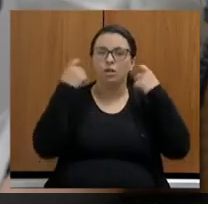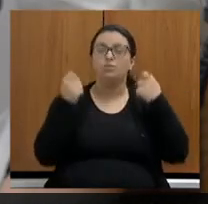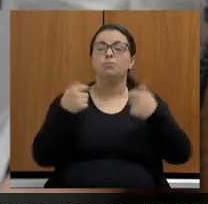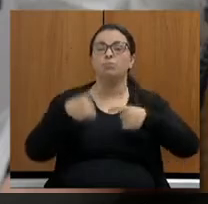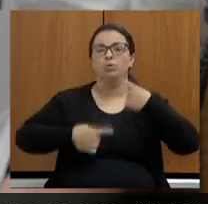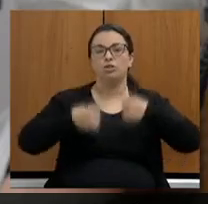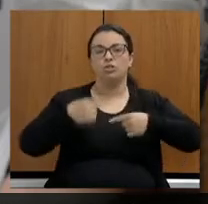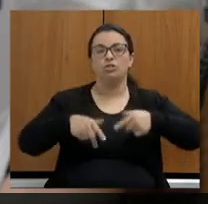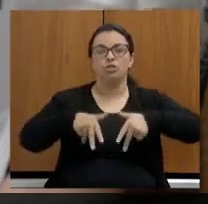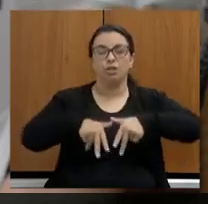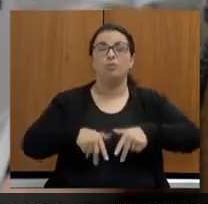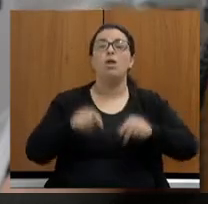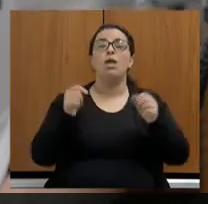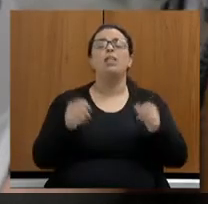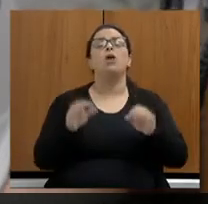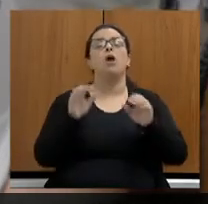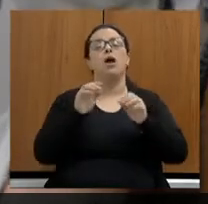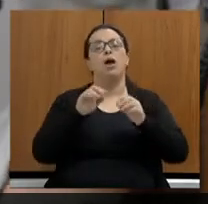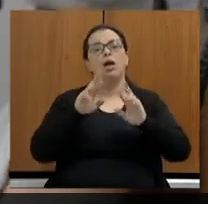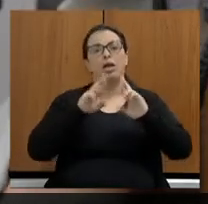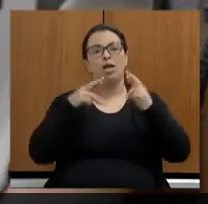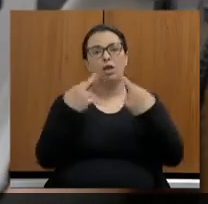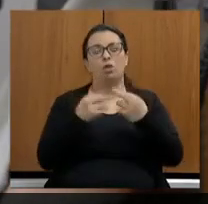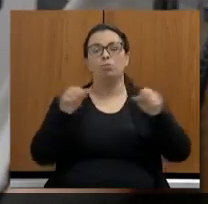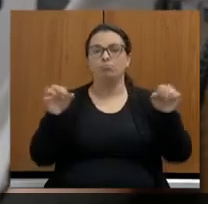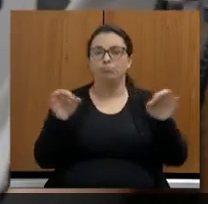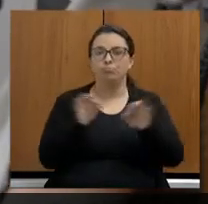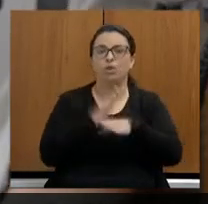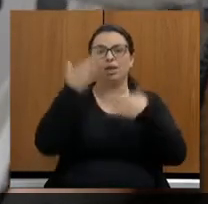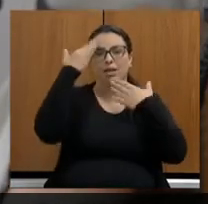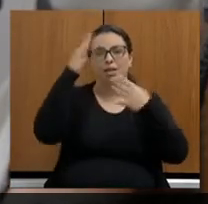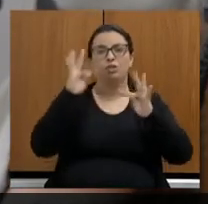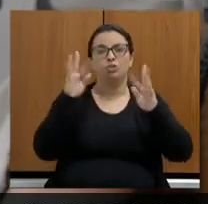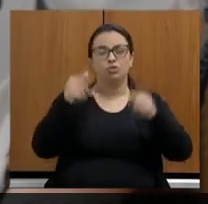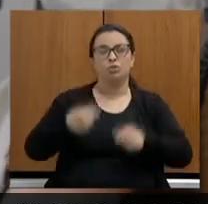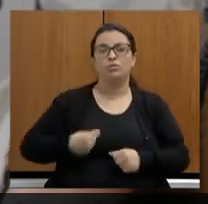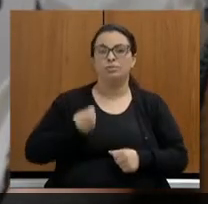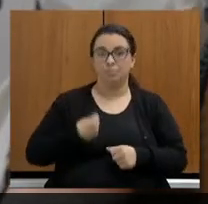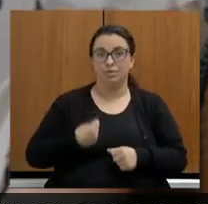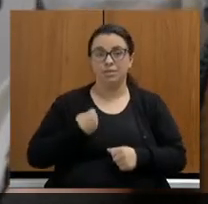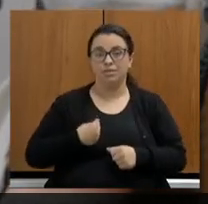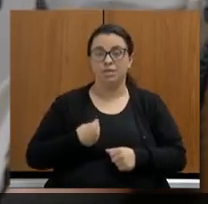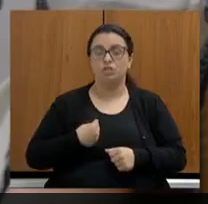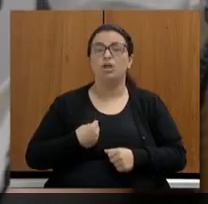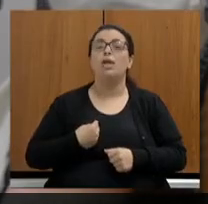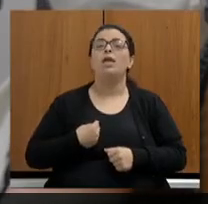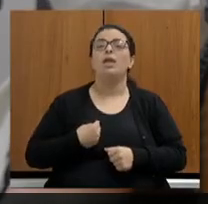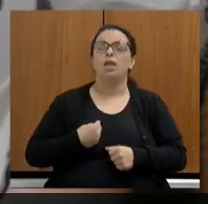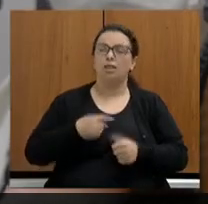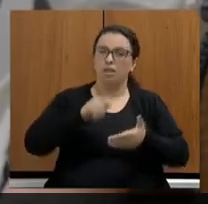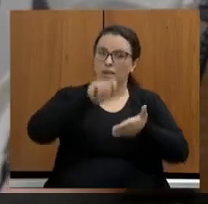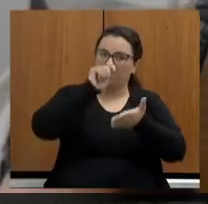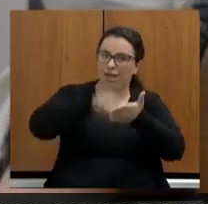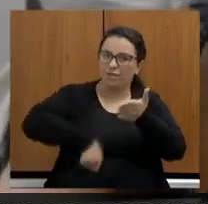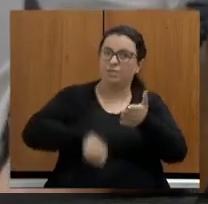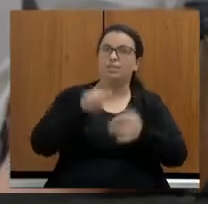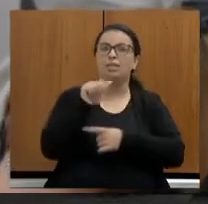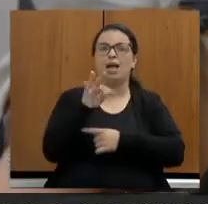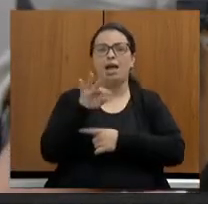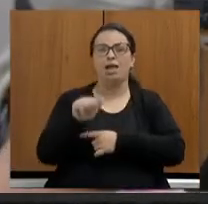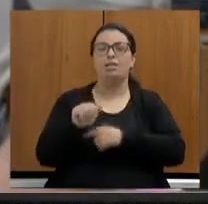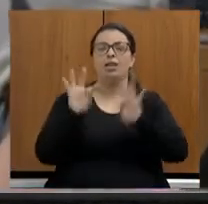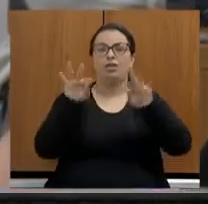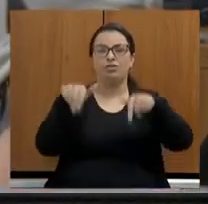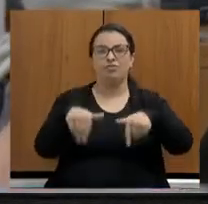comprei da finalidade da reunião a presidência agradece a presença de todas e de todos determina a lavratura da ata e encerra os trabalhos